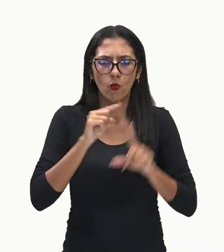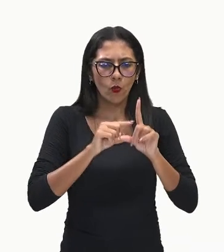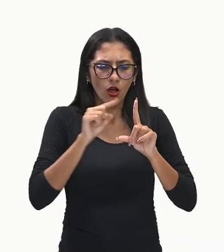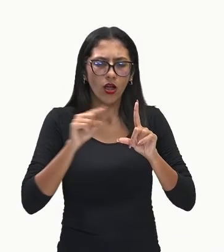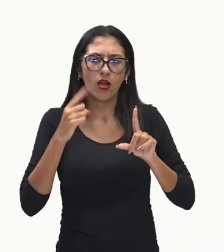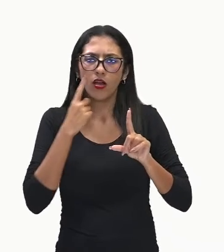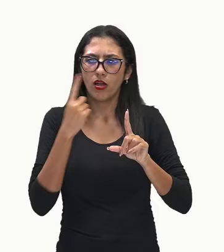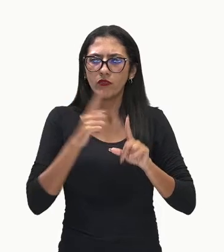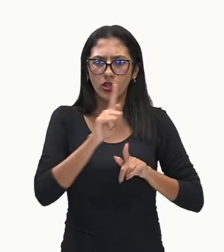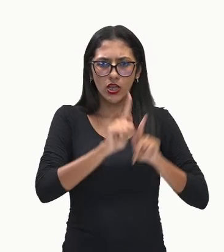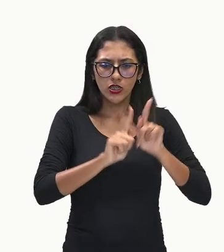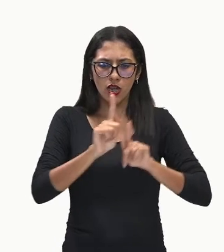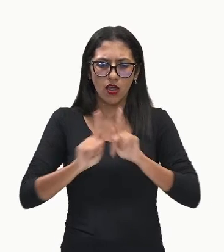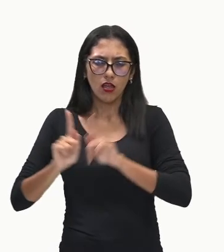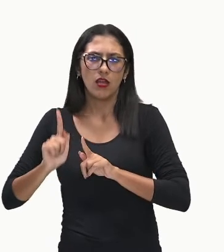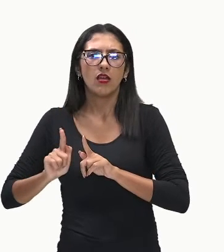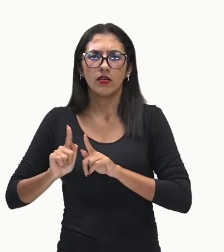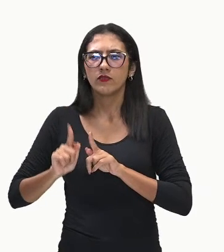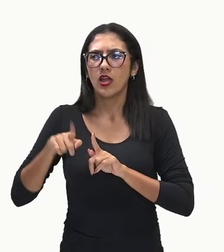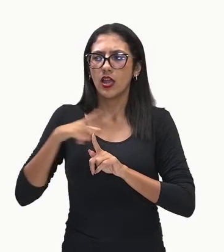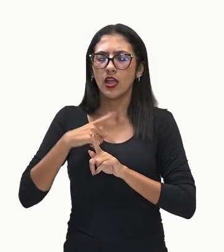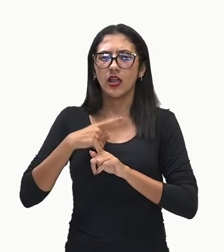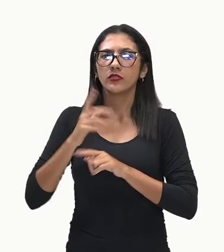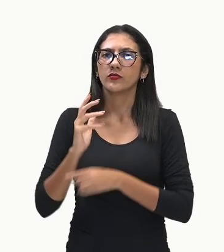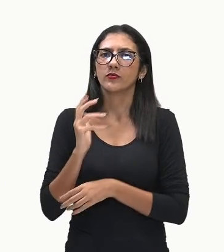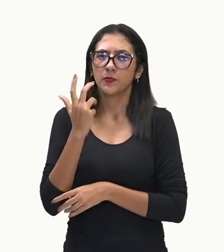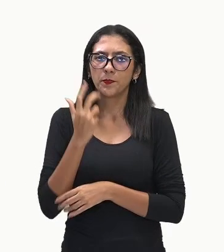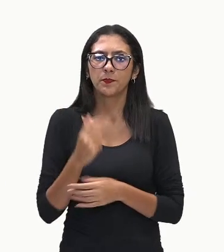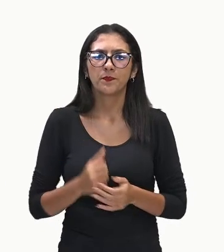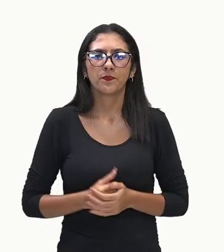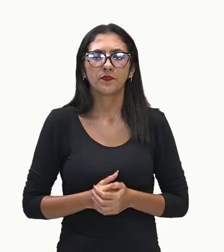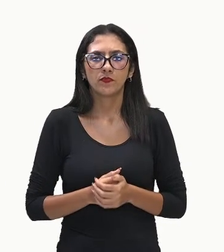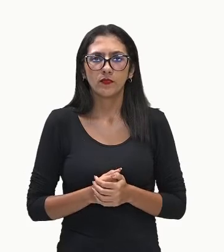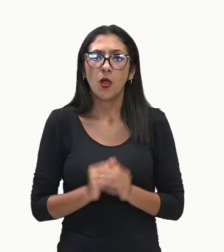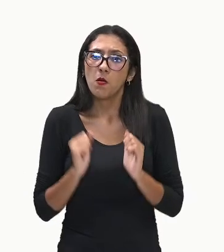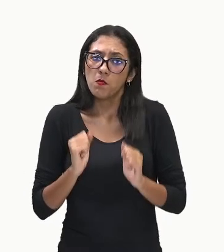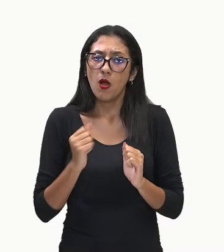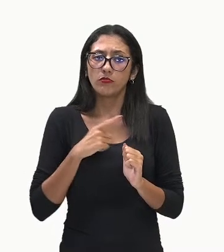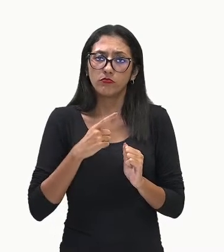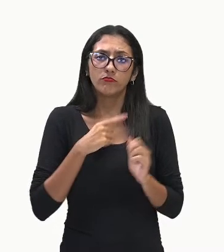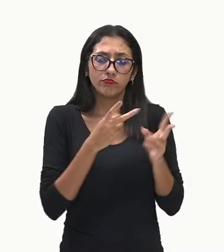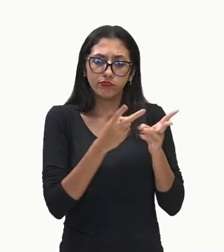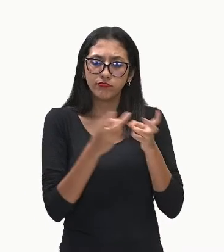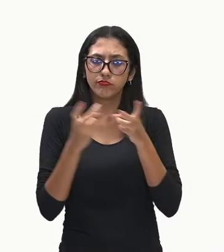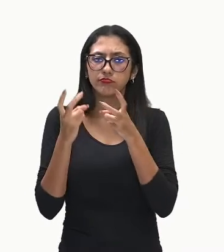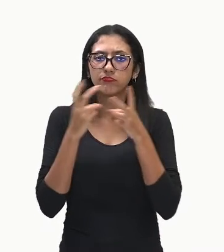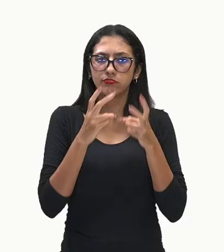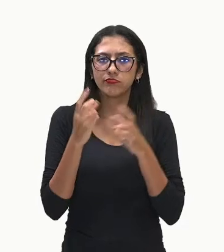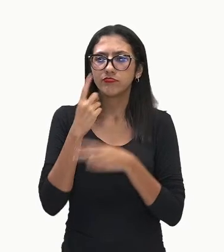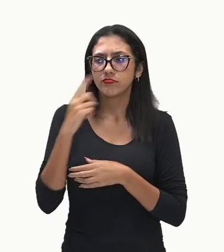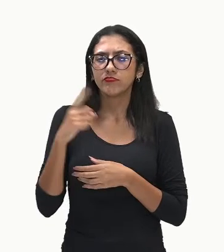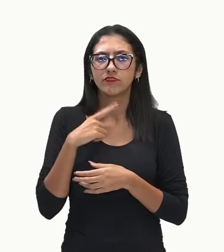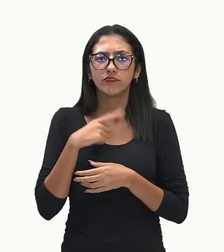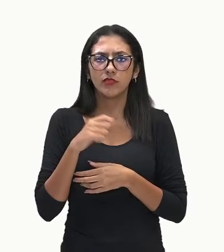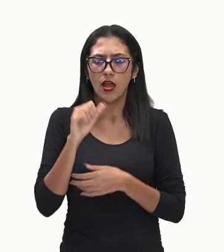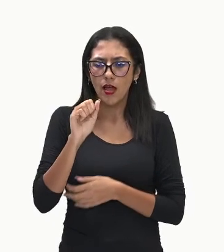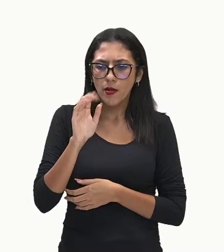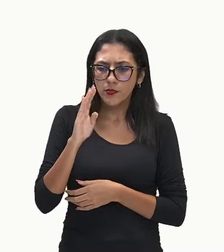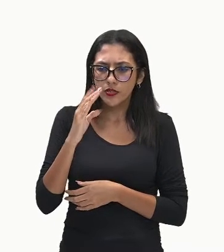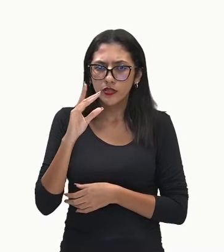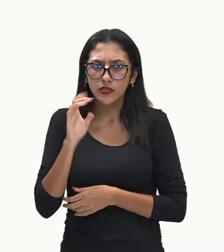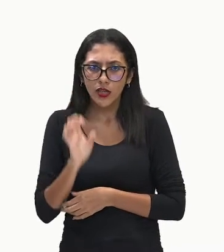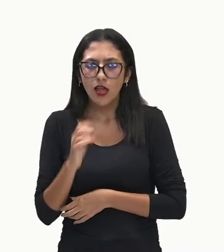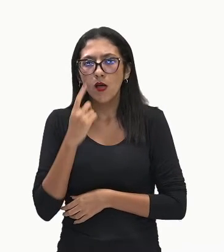Então, são essas situações. De cara, a gente pode observar aqui, ó, para cada uma alternativa, nós vamos ter uma justificativa. Então, vamos